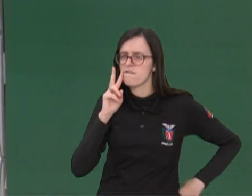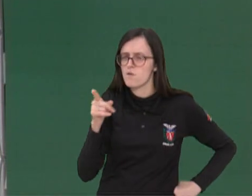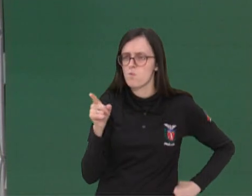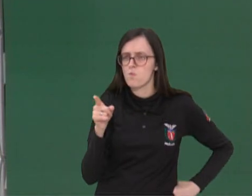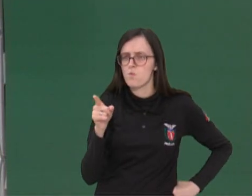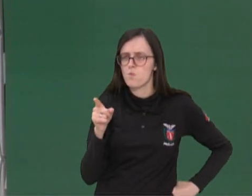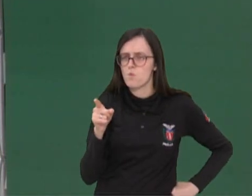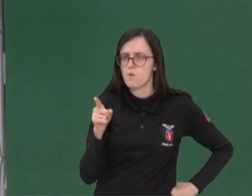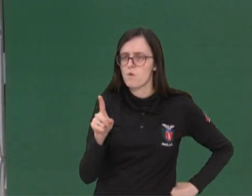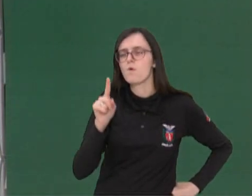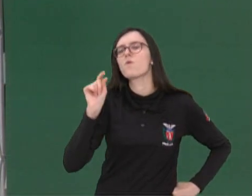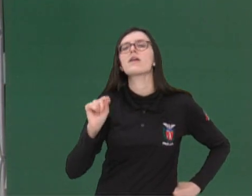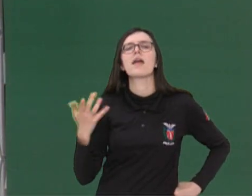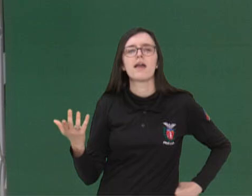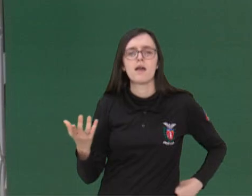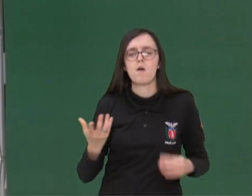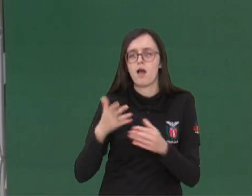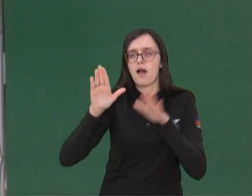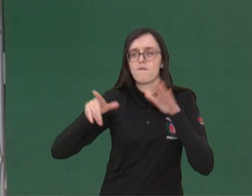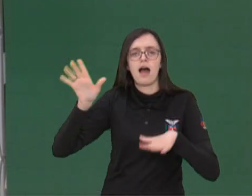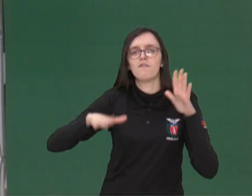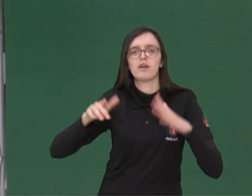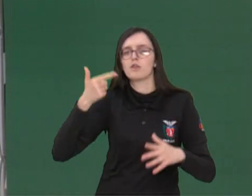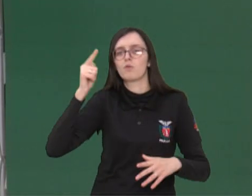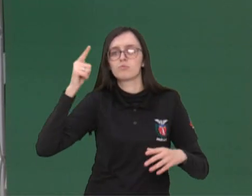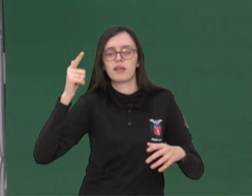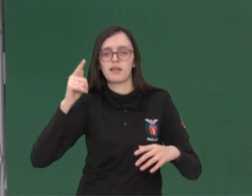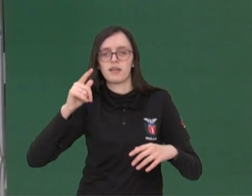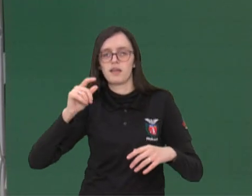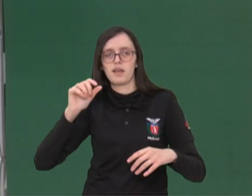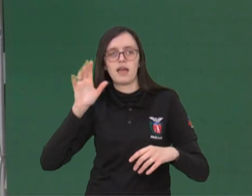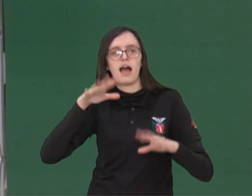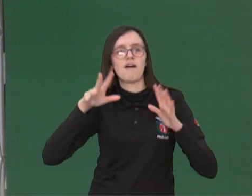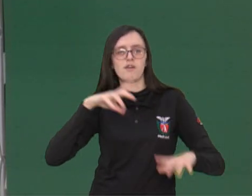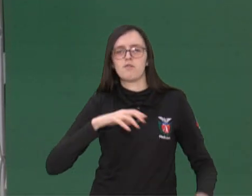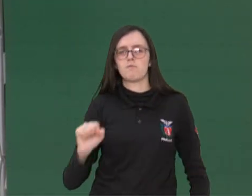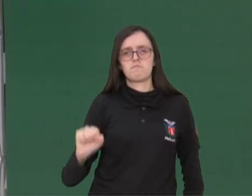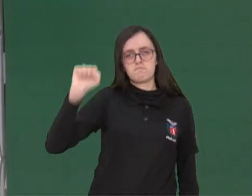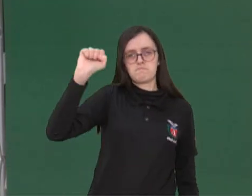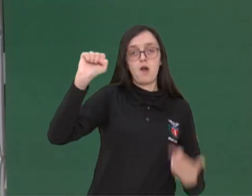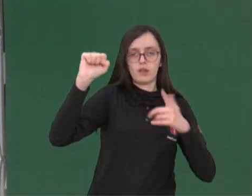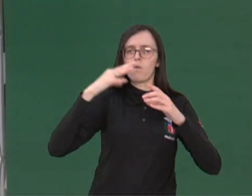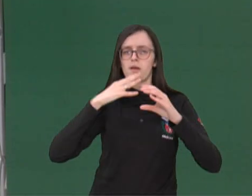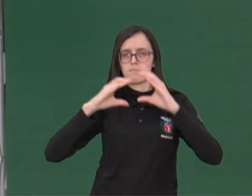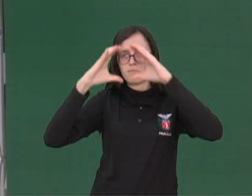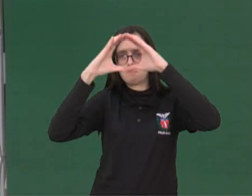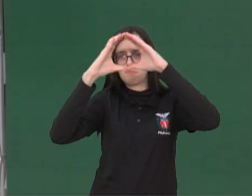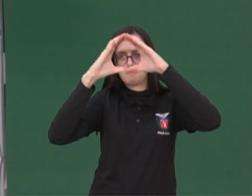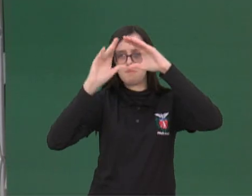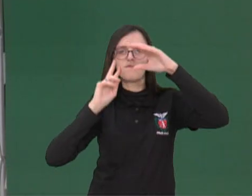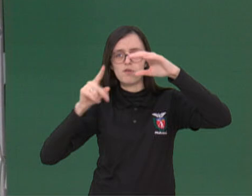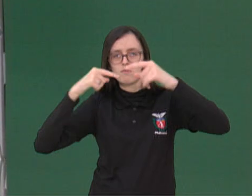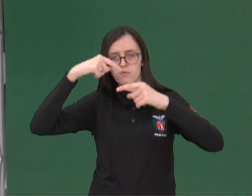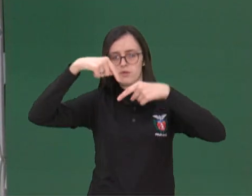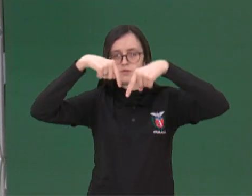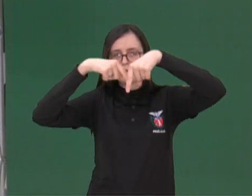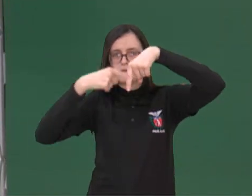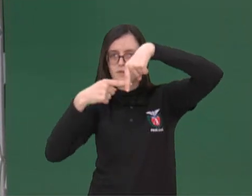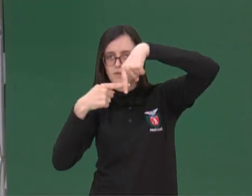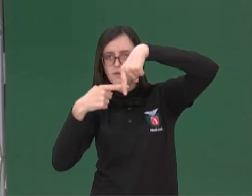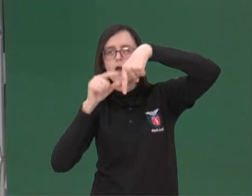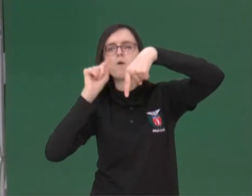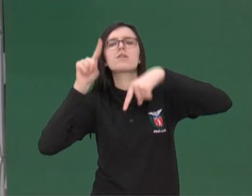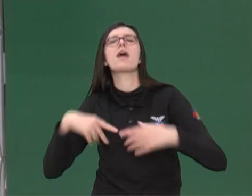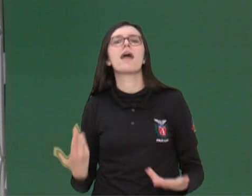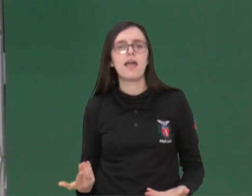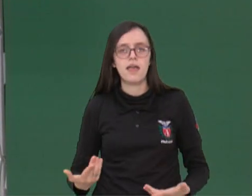esse símbolo, muitas vezes sem a mão, sem o punho fechado no meio, mas você viu esse símbolo já aí. É um símbolo